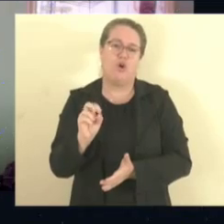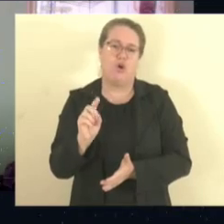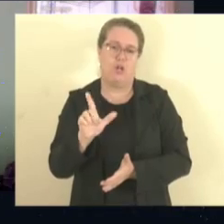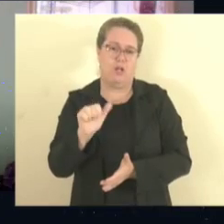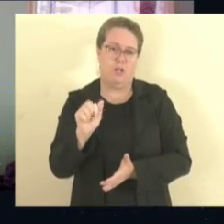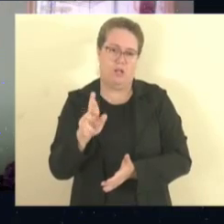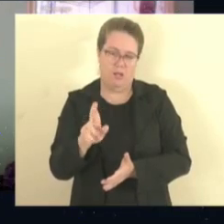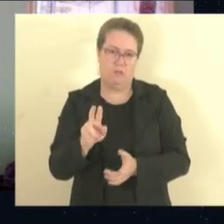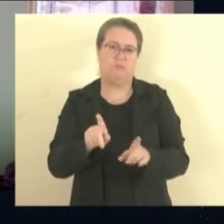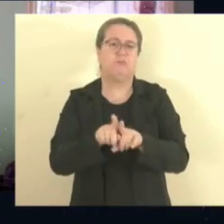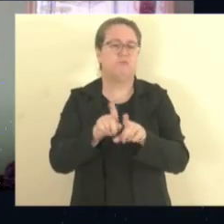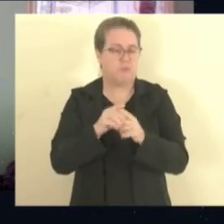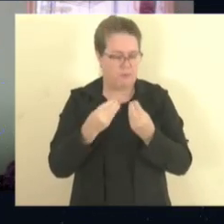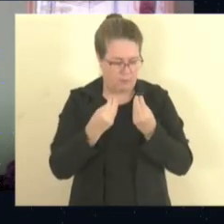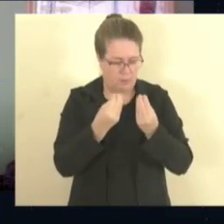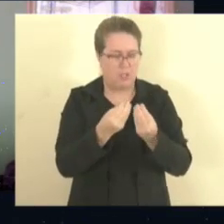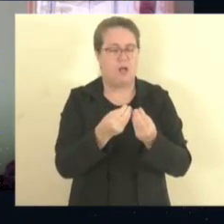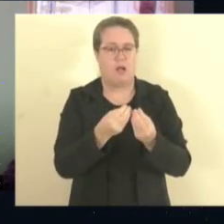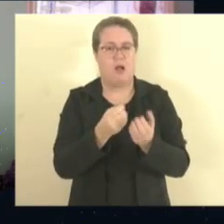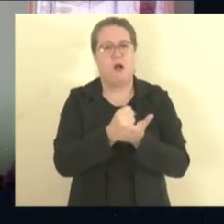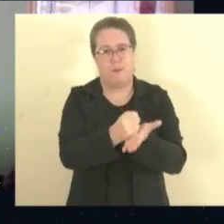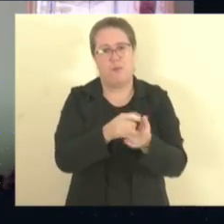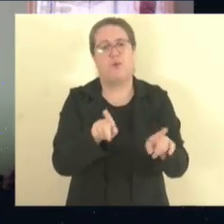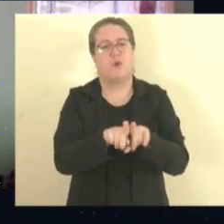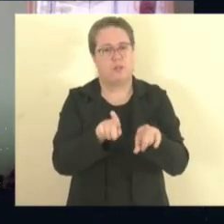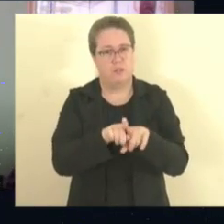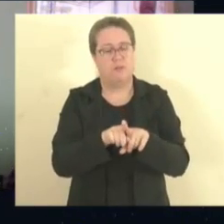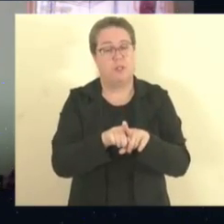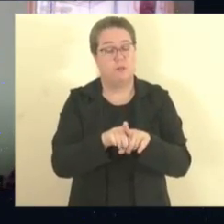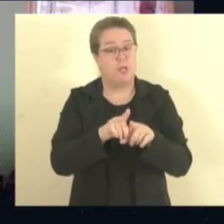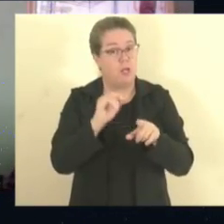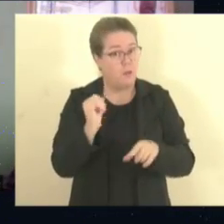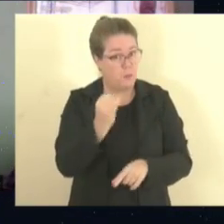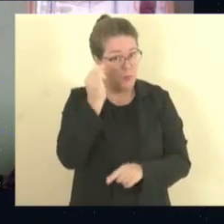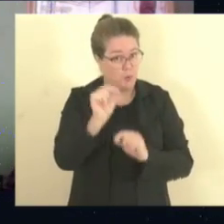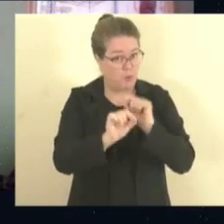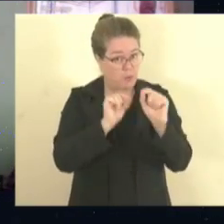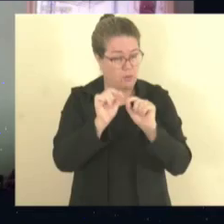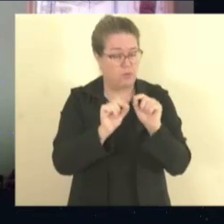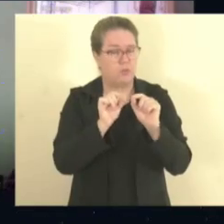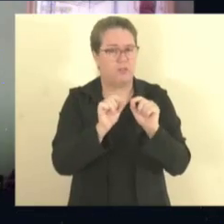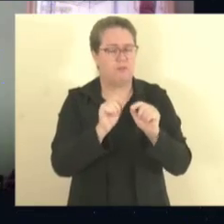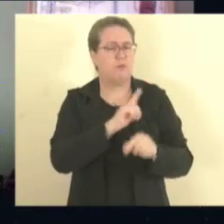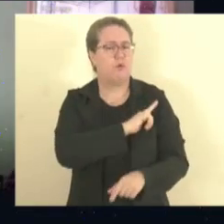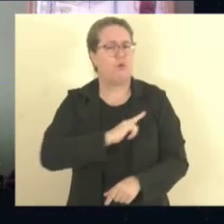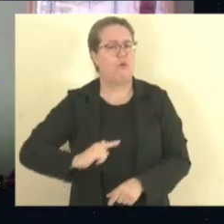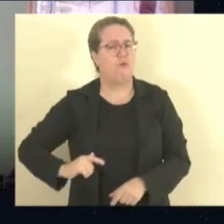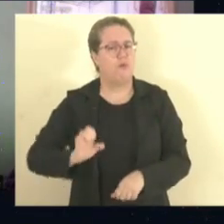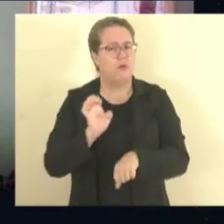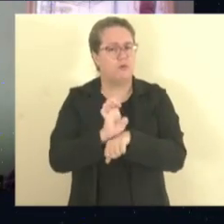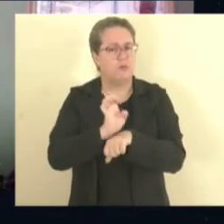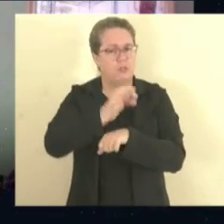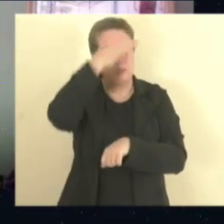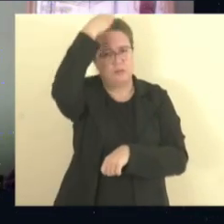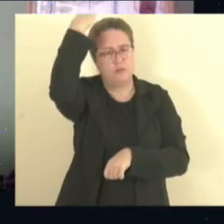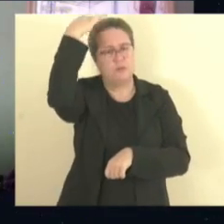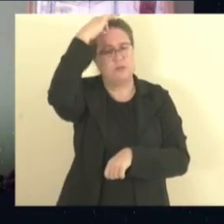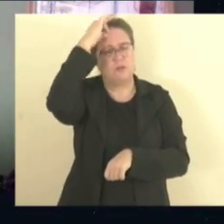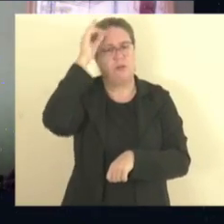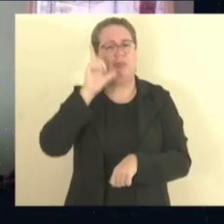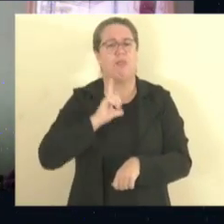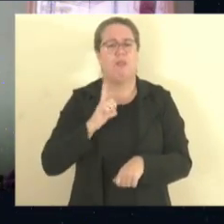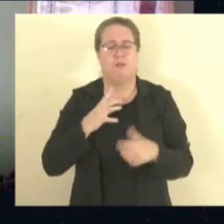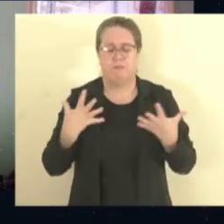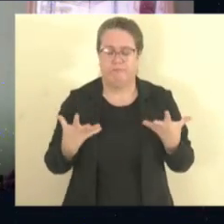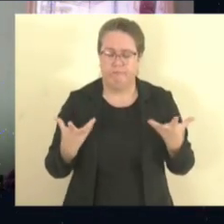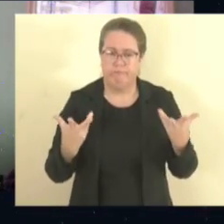frisar, colegas deputados, que o governo do estado do Espírito Santo ele tem uma excelente